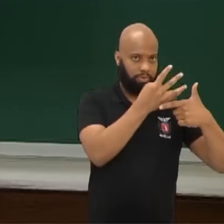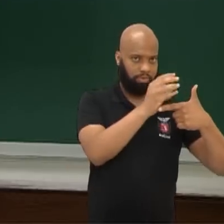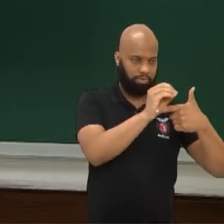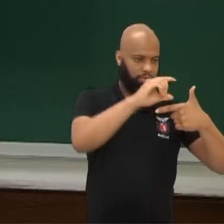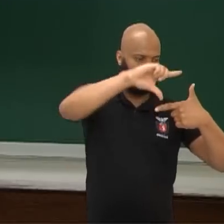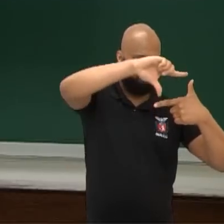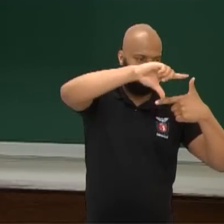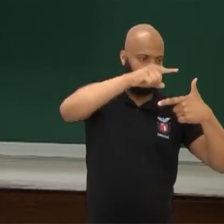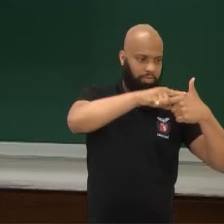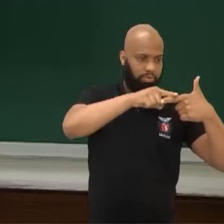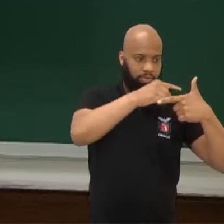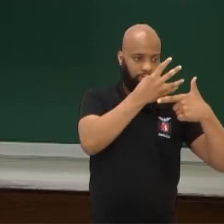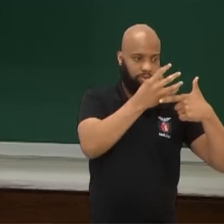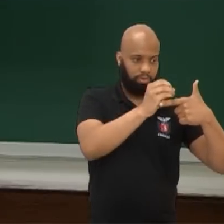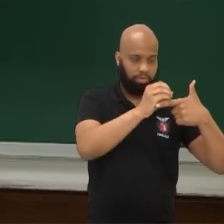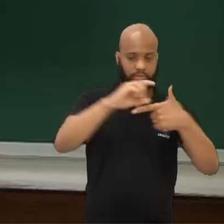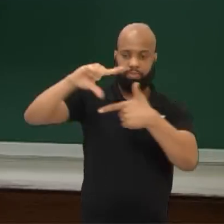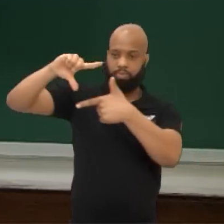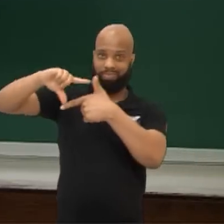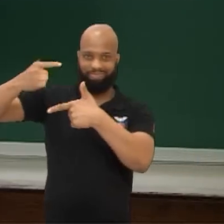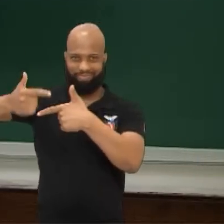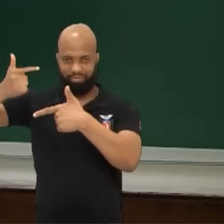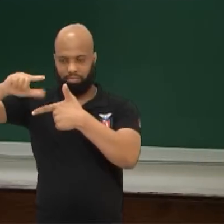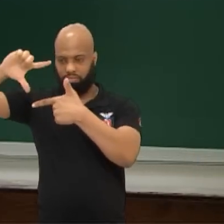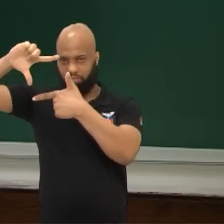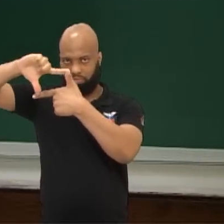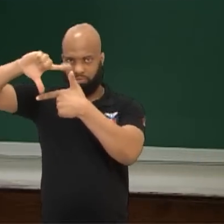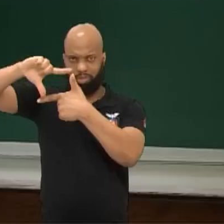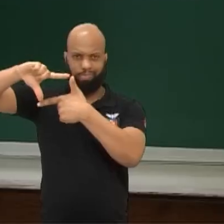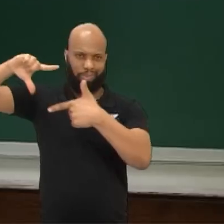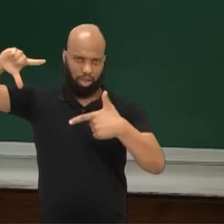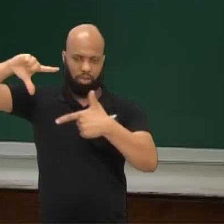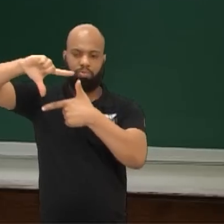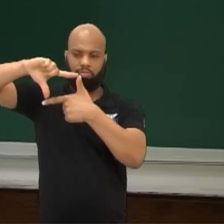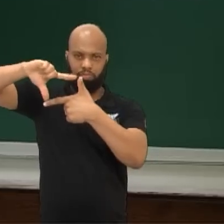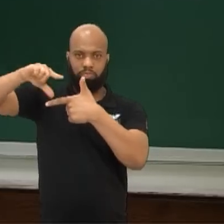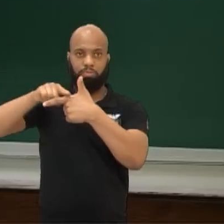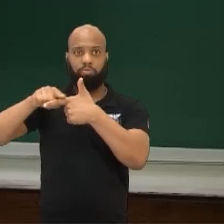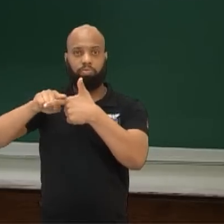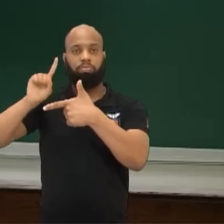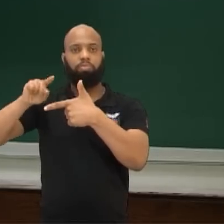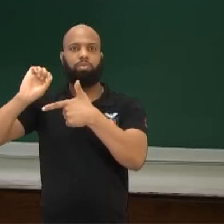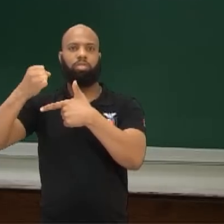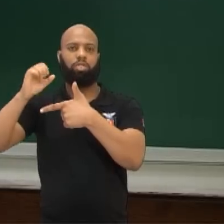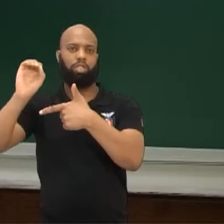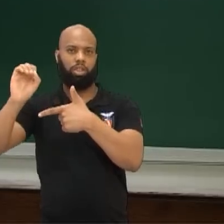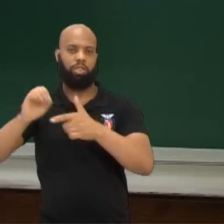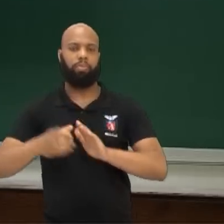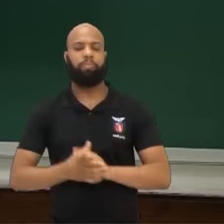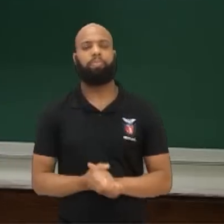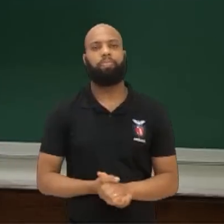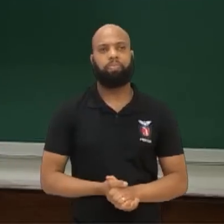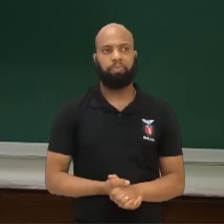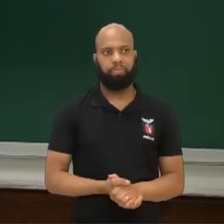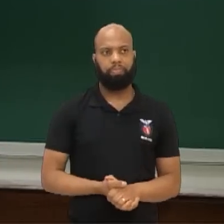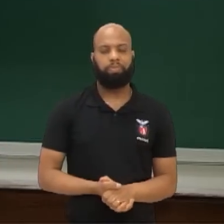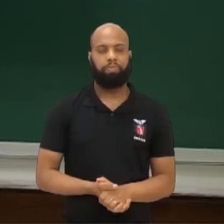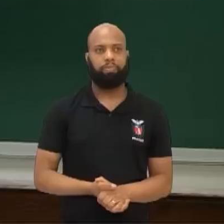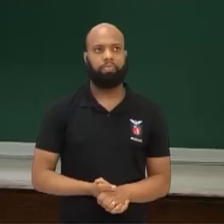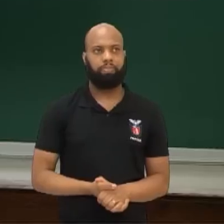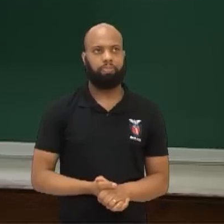primeiro retângulo é 40, a base do segundo retângulo é 80